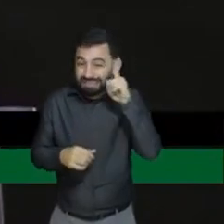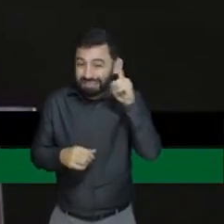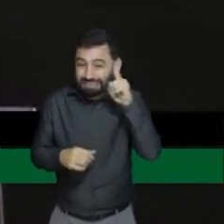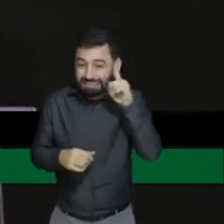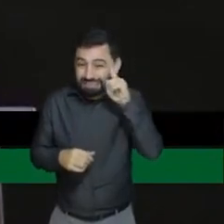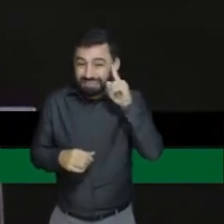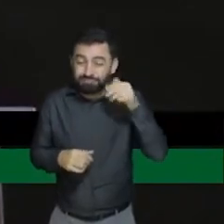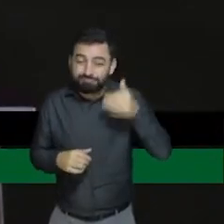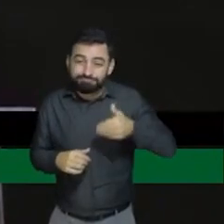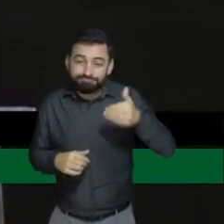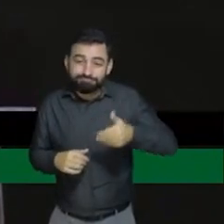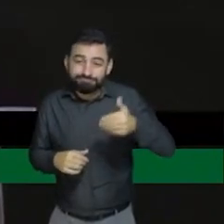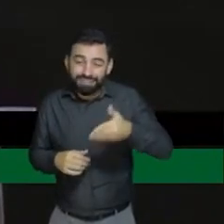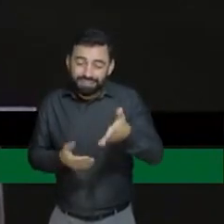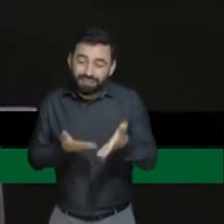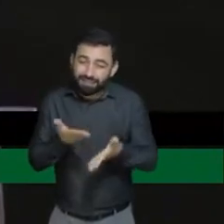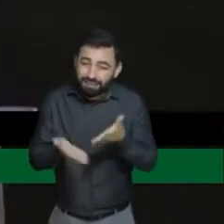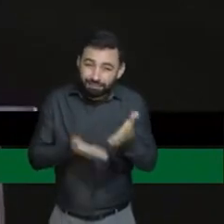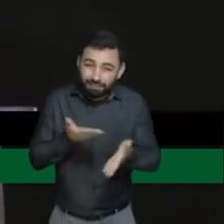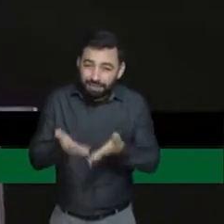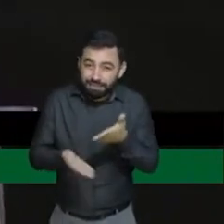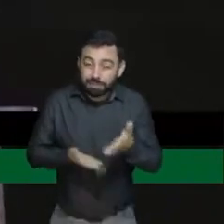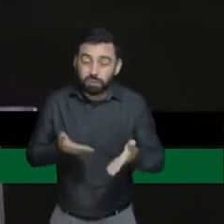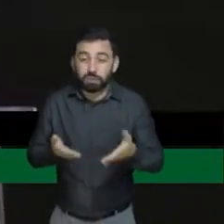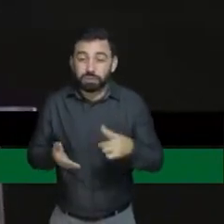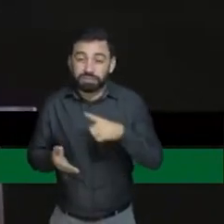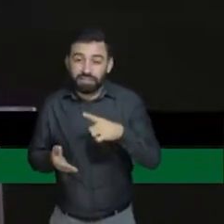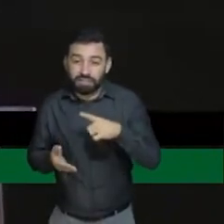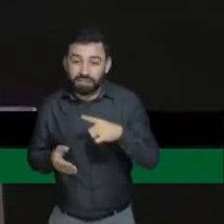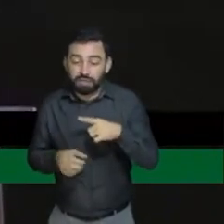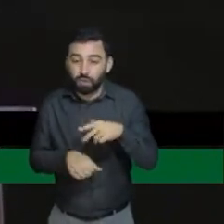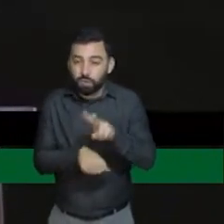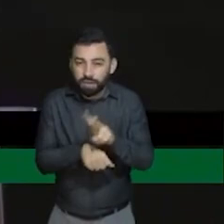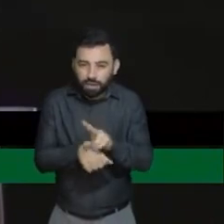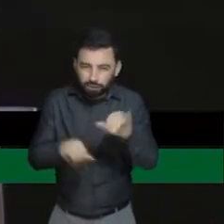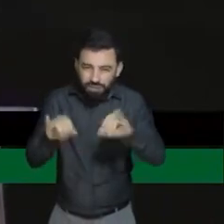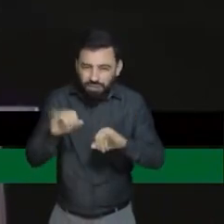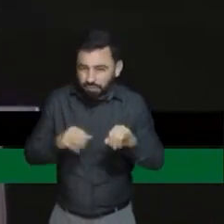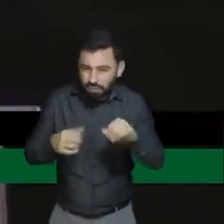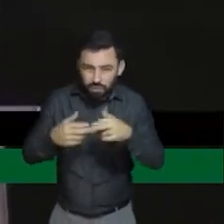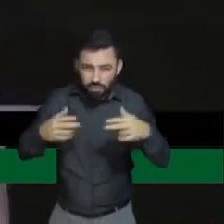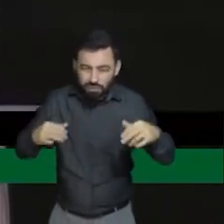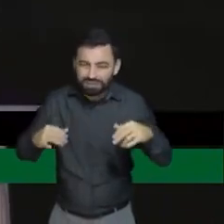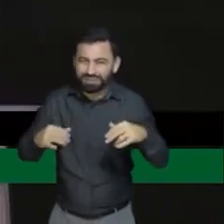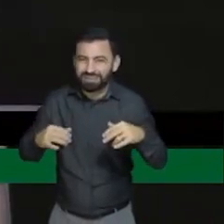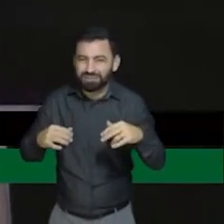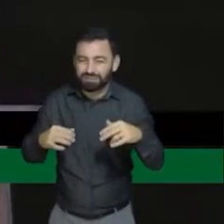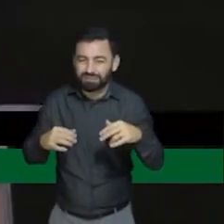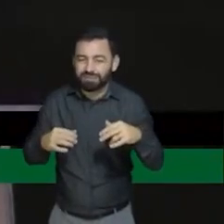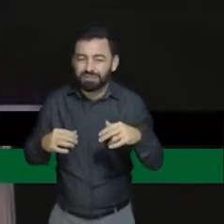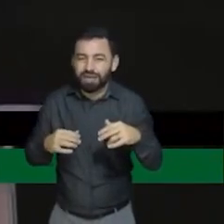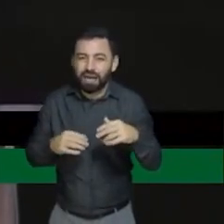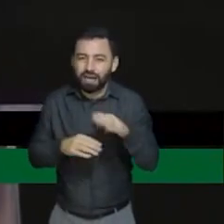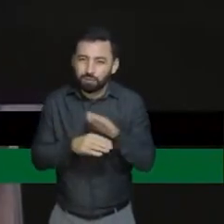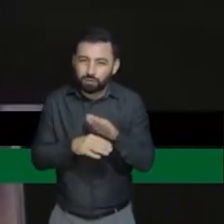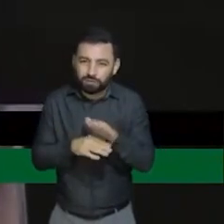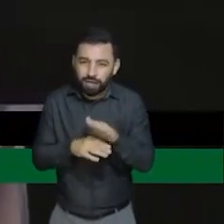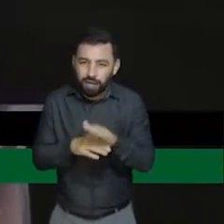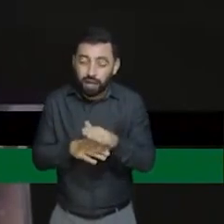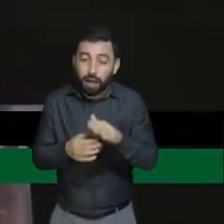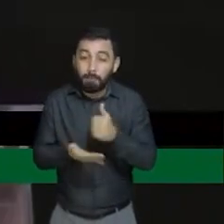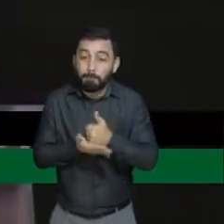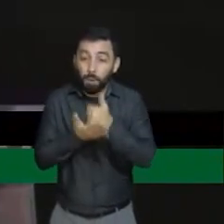fazendo o seu tratamento químio ou a radioterapia, e nosso objetivo é apoiar